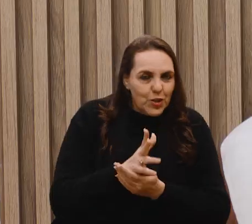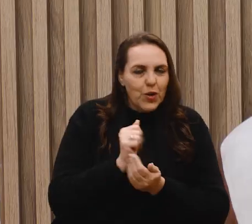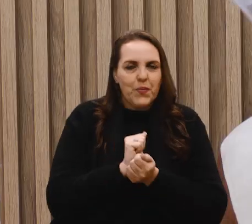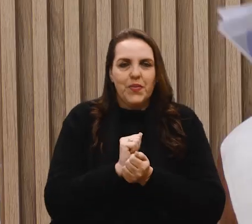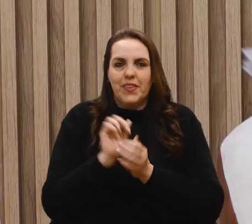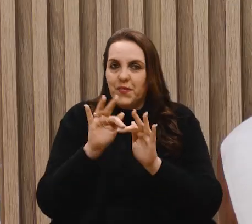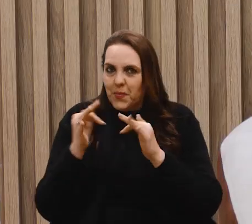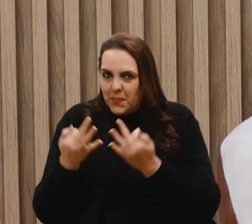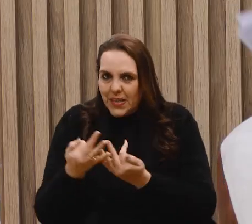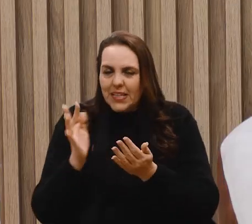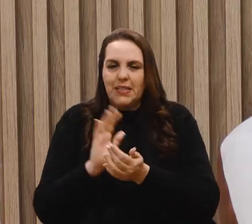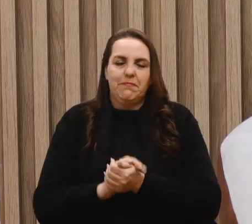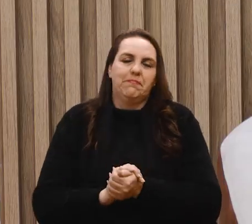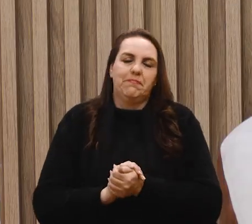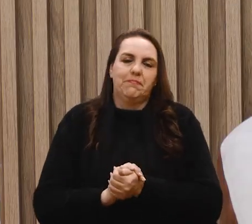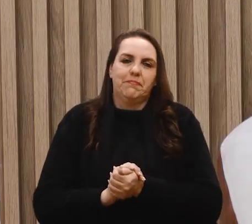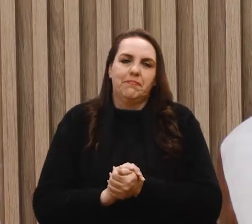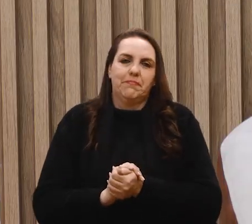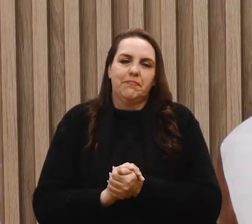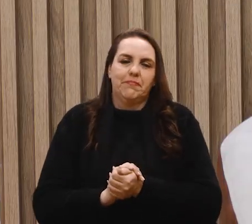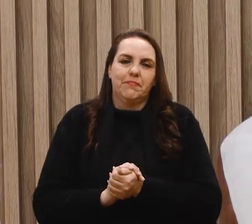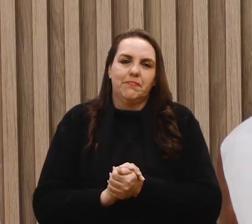tu dizes, vai buscar mais...